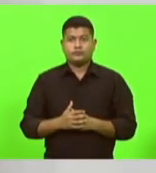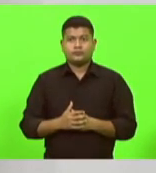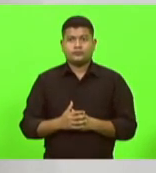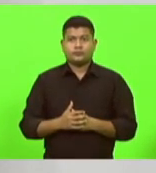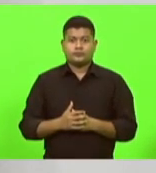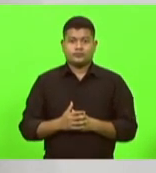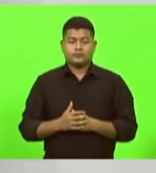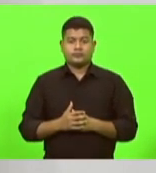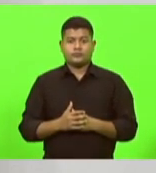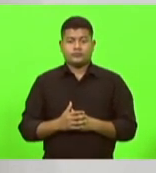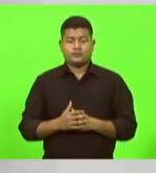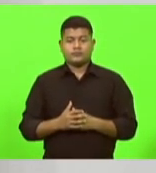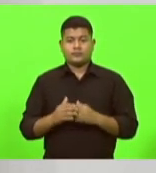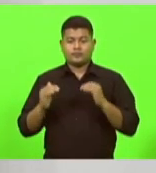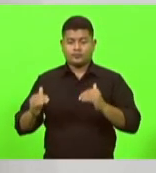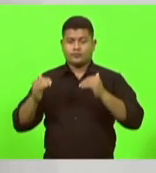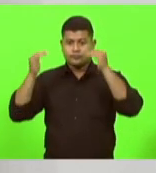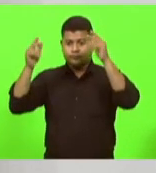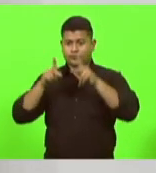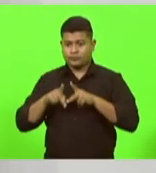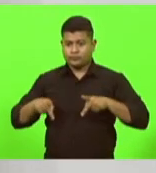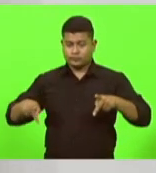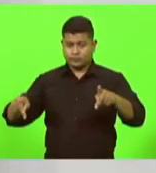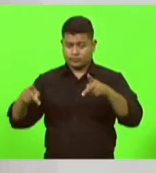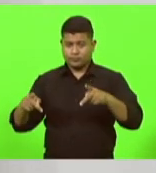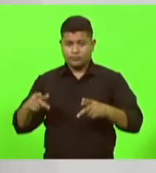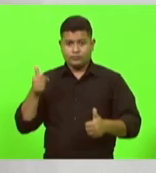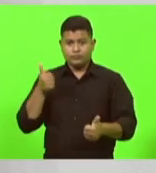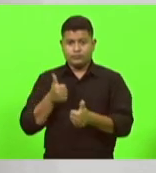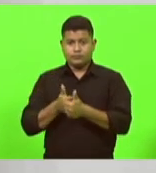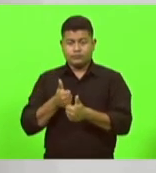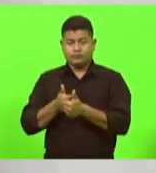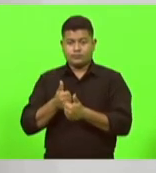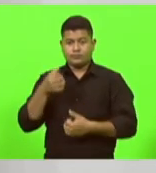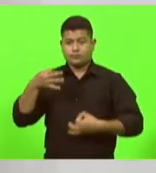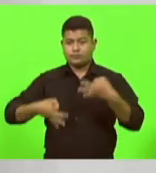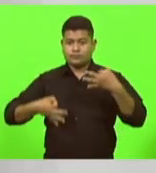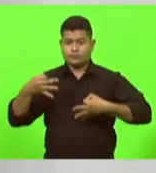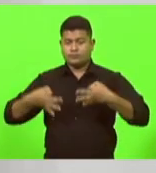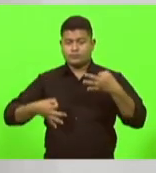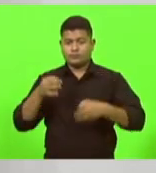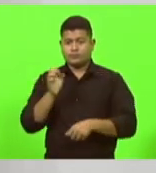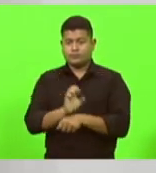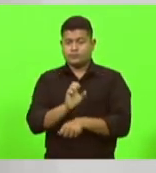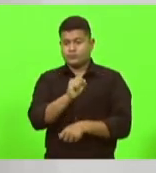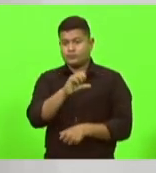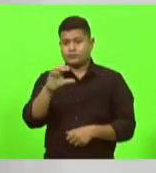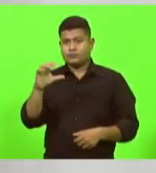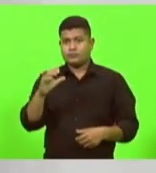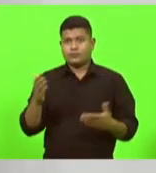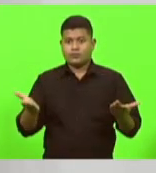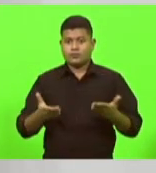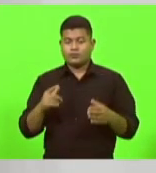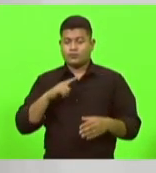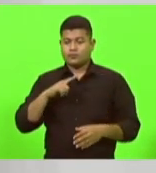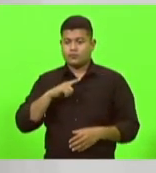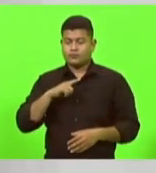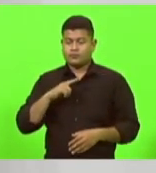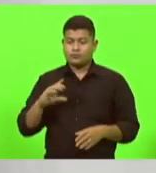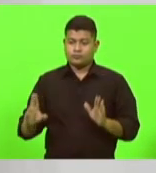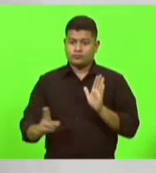excelentíssimo senhor desembargador do Tribunal de Justiça do Estado de Santa Catarina, que toma posse